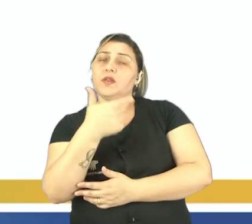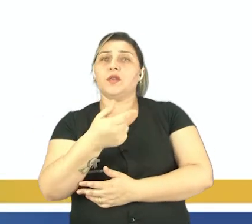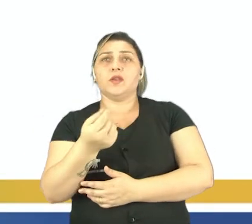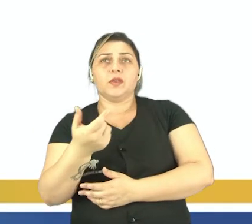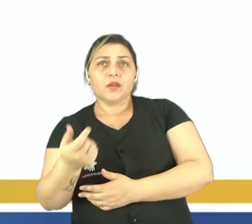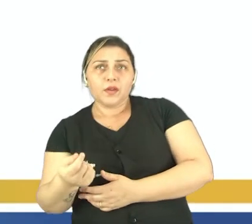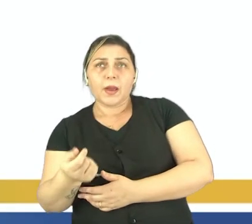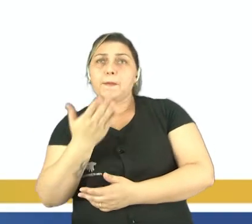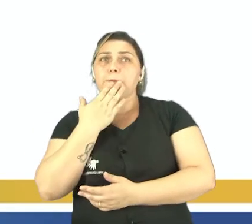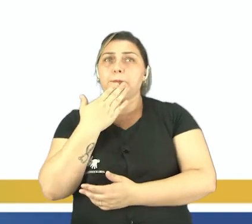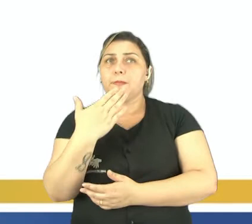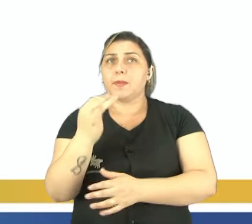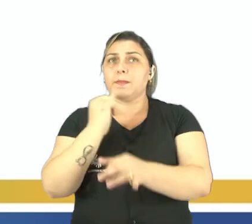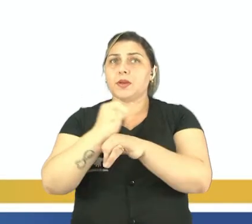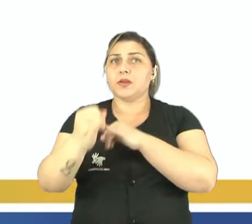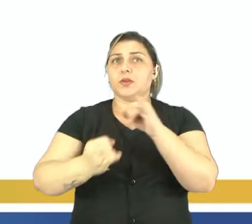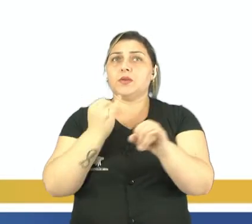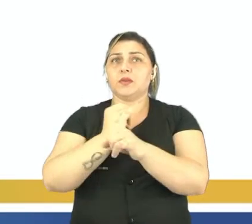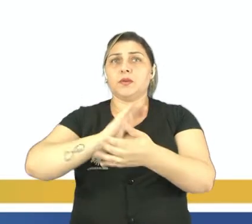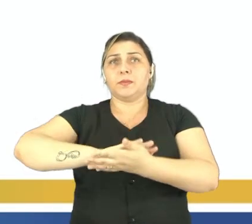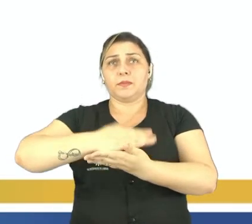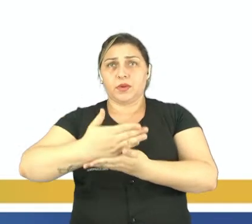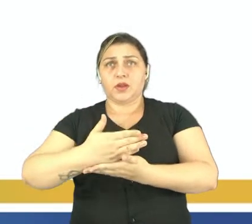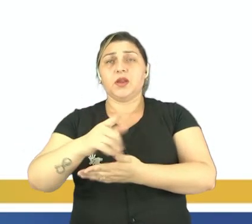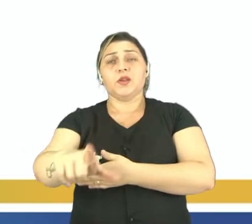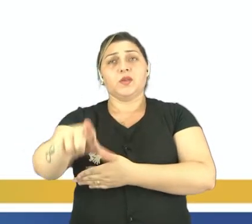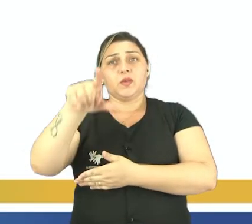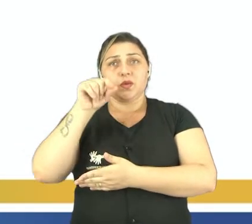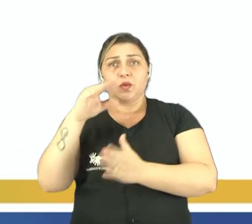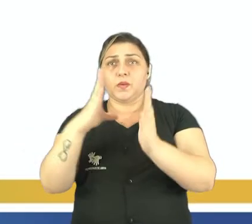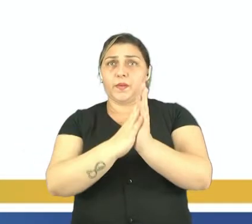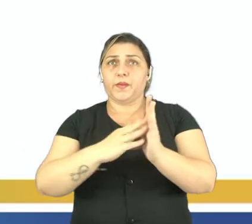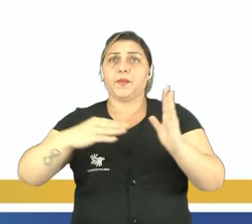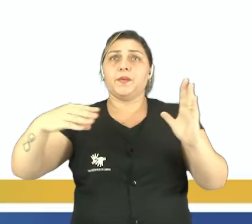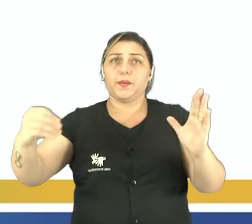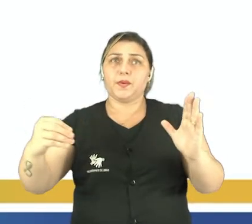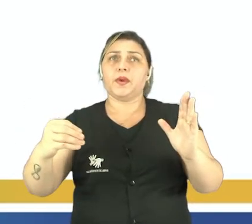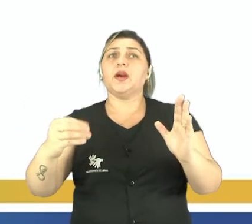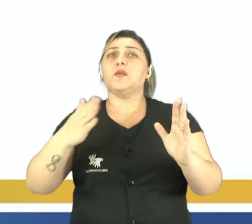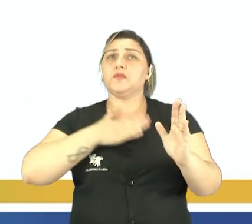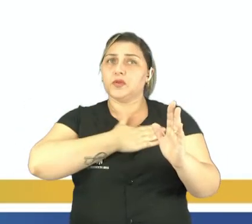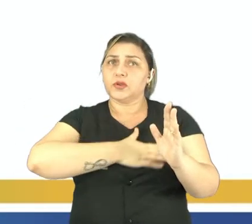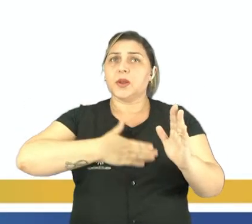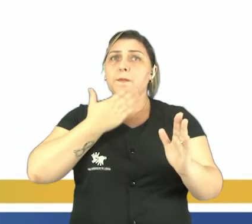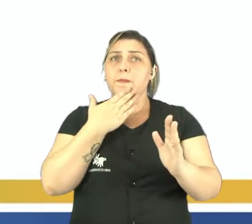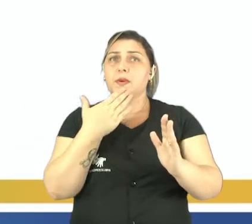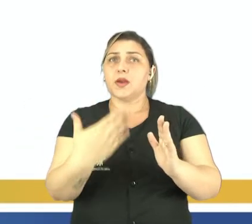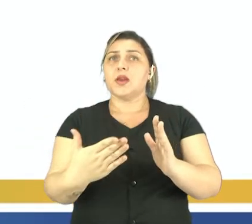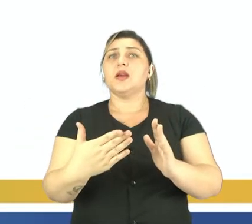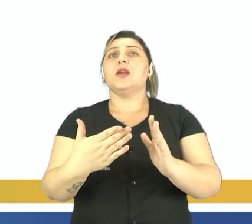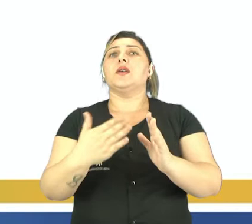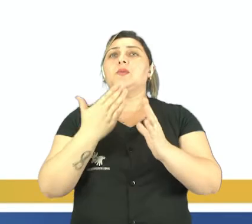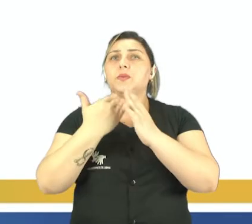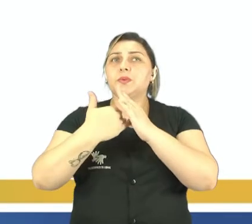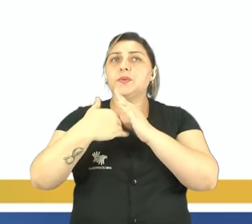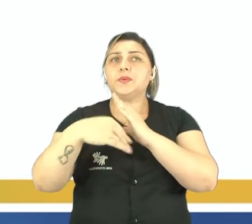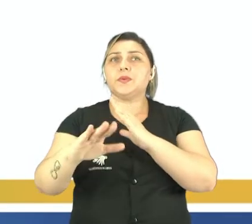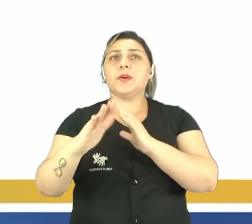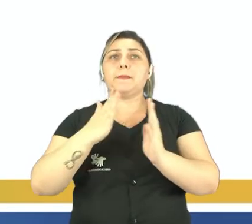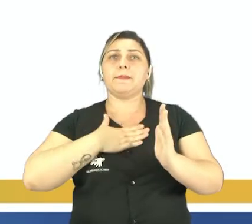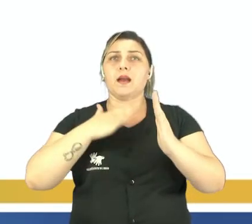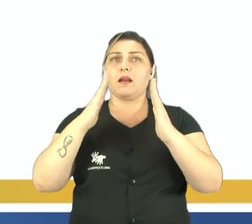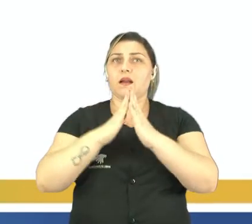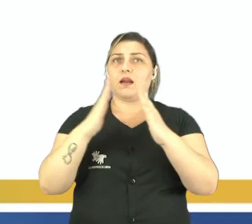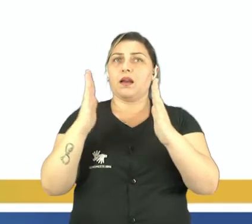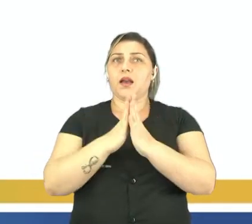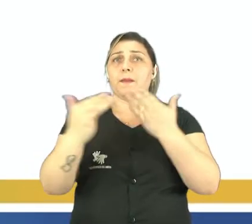de 2020, pedi pela internet o notebook. Após escolher um modelo que me interessava, solicitei que a mercadoria fosse entregue na minha